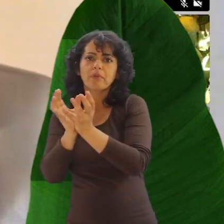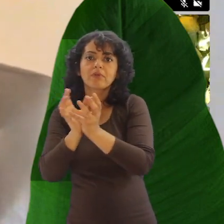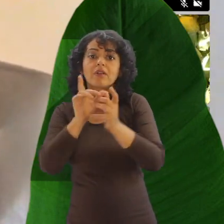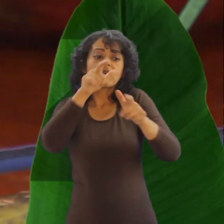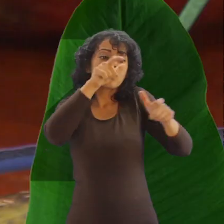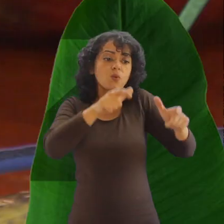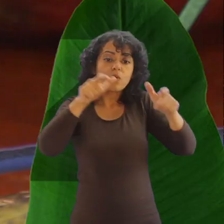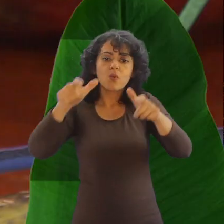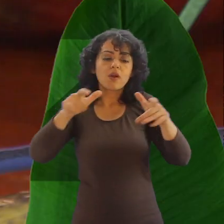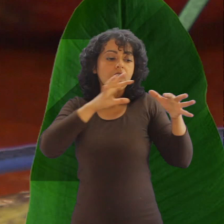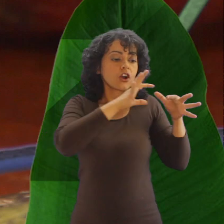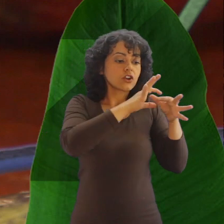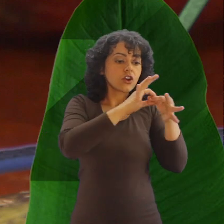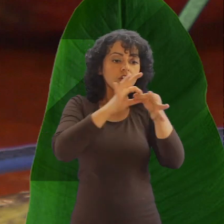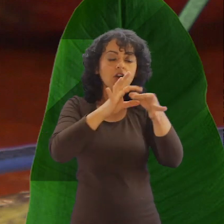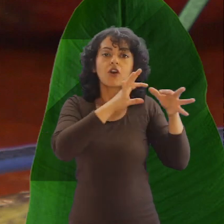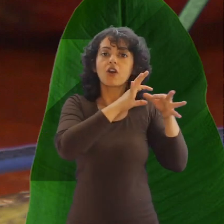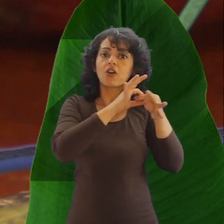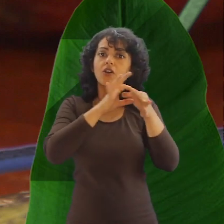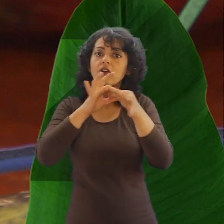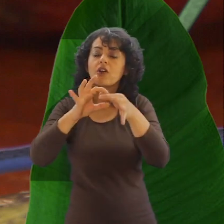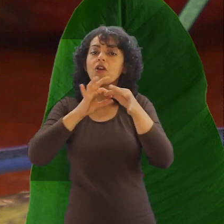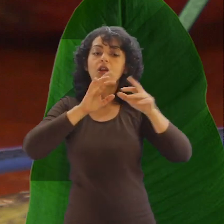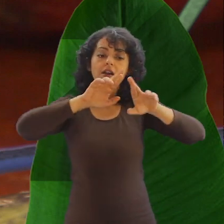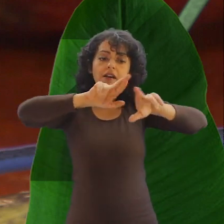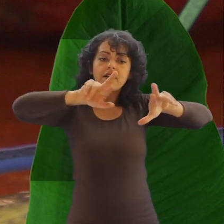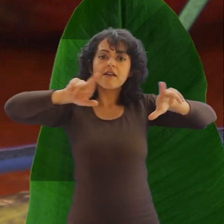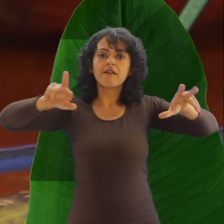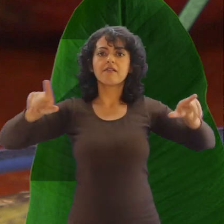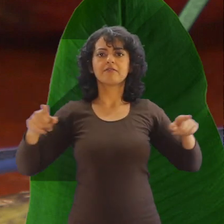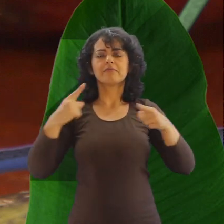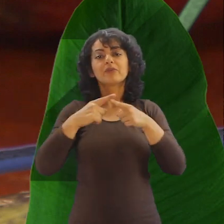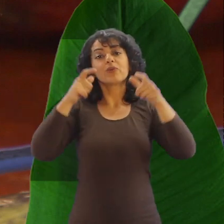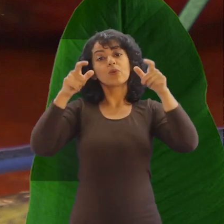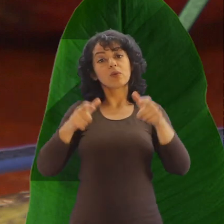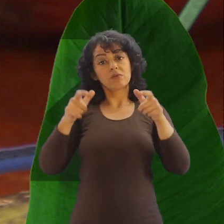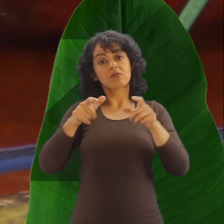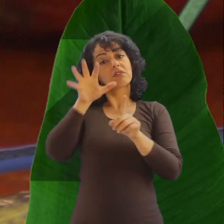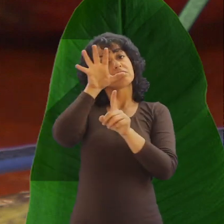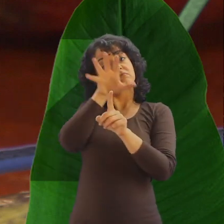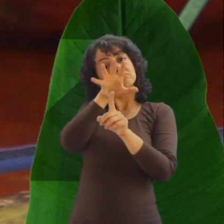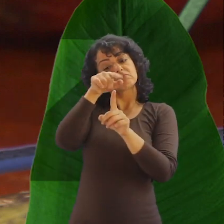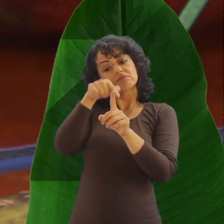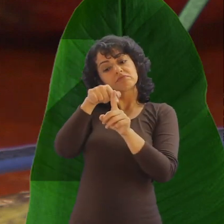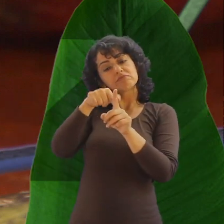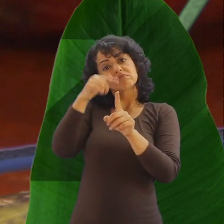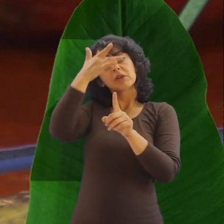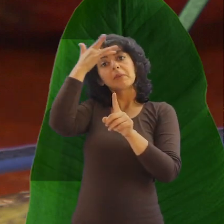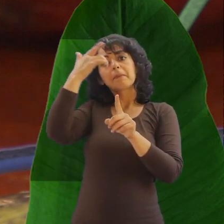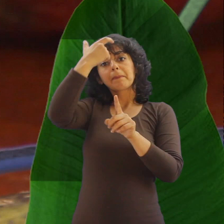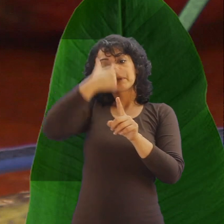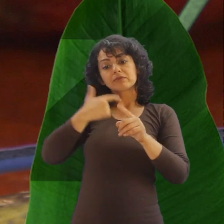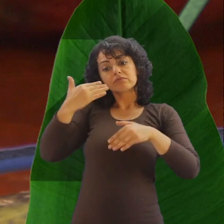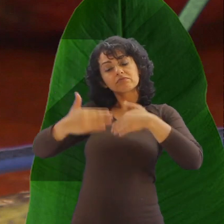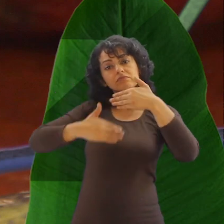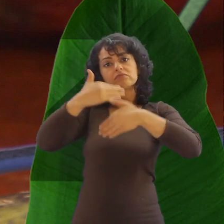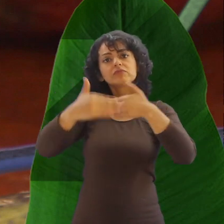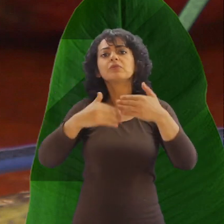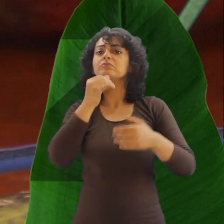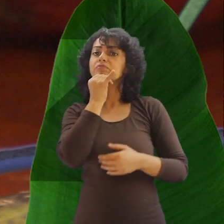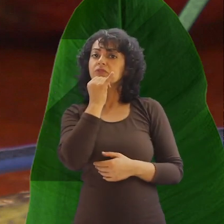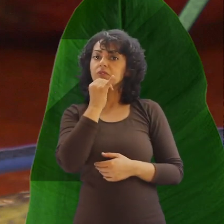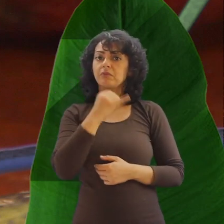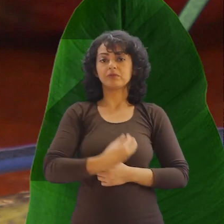lugar diferente. Os lugares, eles ajudam a constituir as pessoas, né? Se você vive num clima quente, você